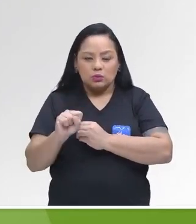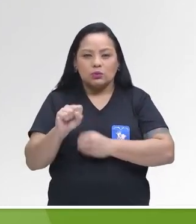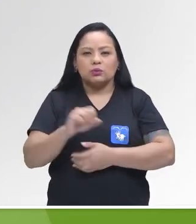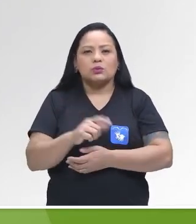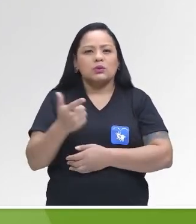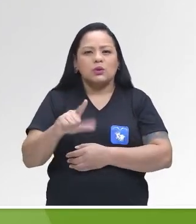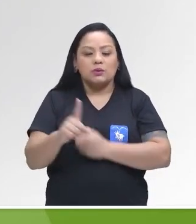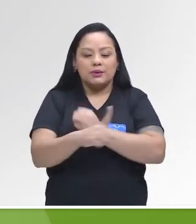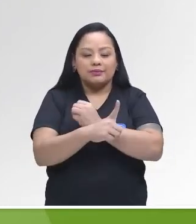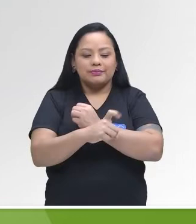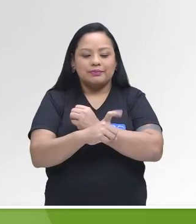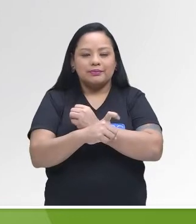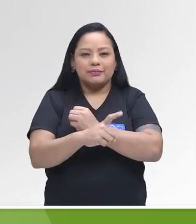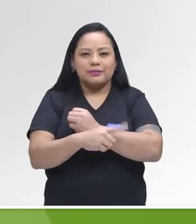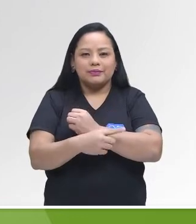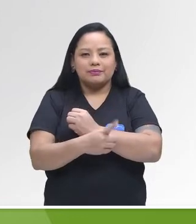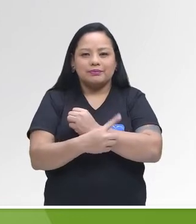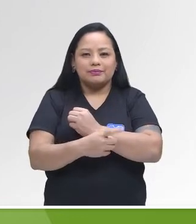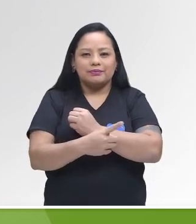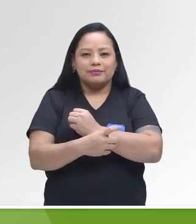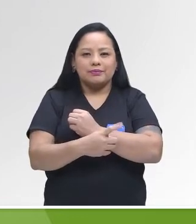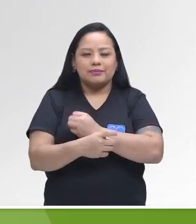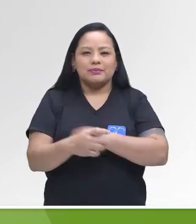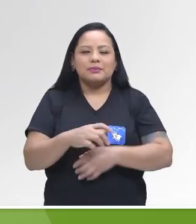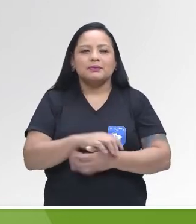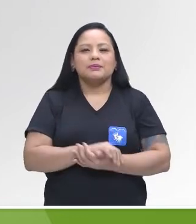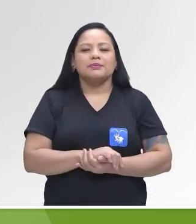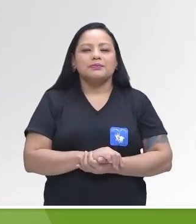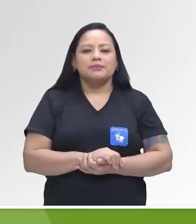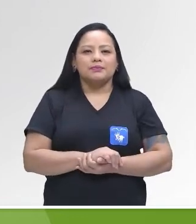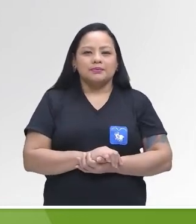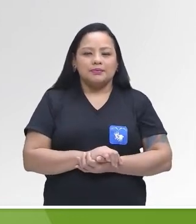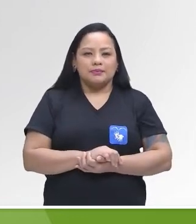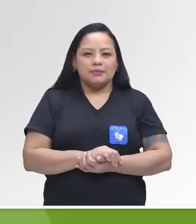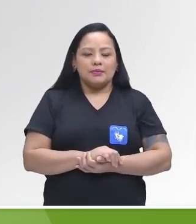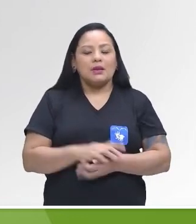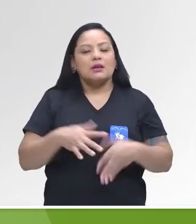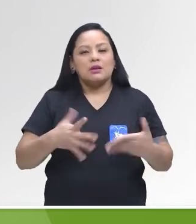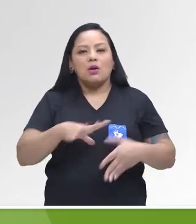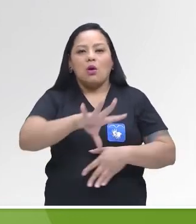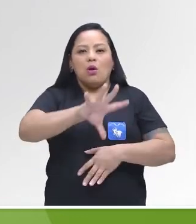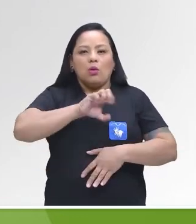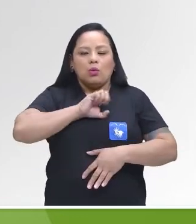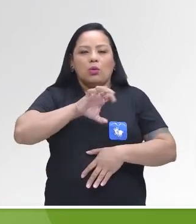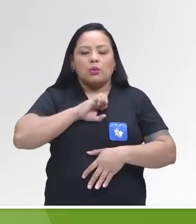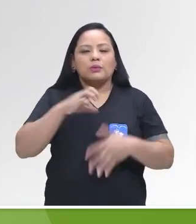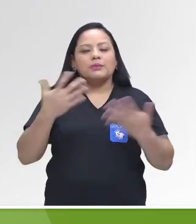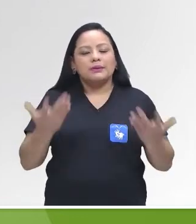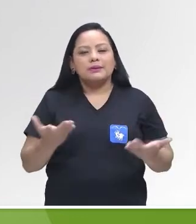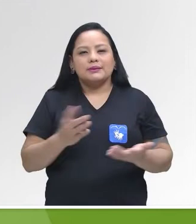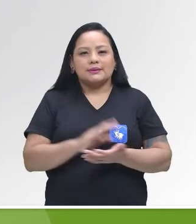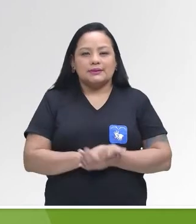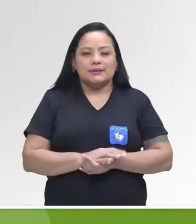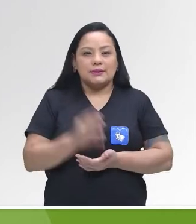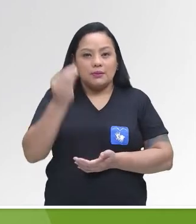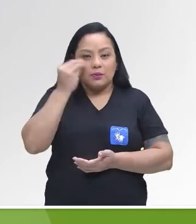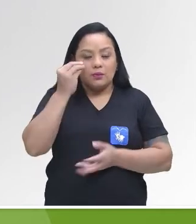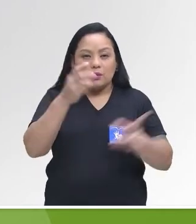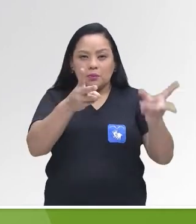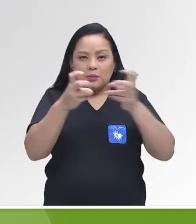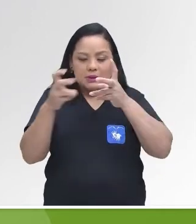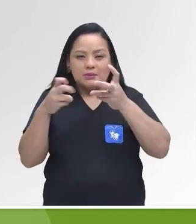tá ok? Anuros porque eles não possuem cauda, ok? Então, a respiração acontece dessa forma. Então, a gente vai